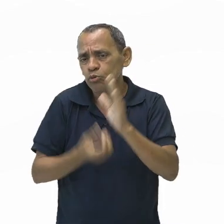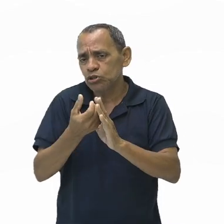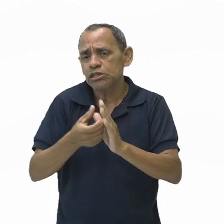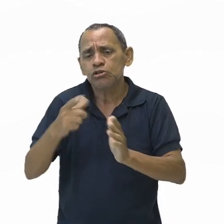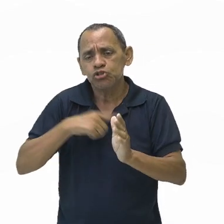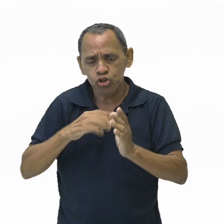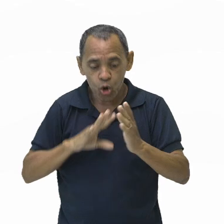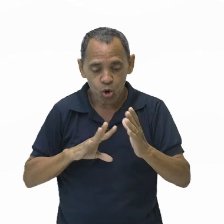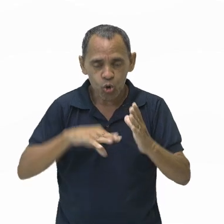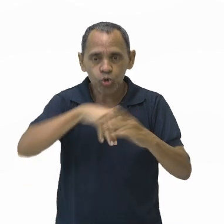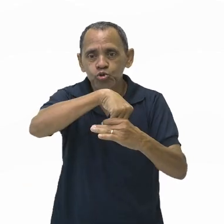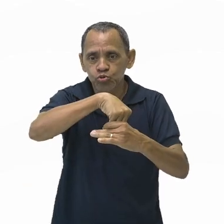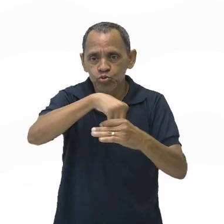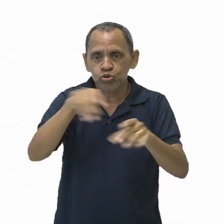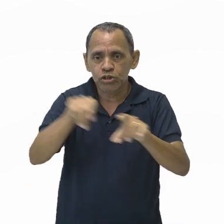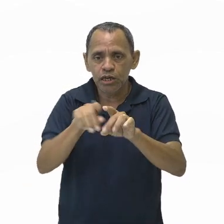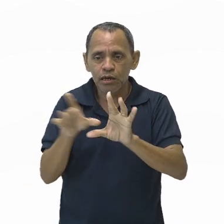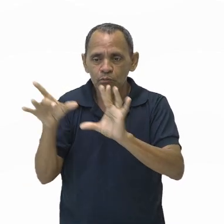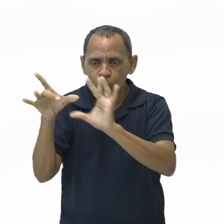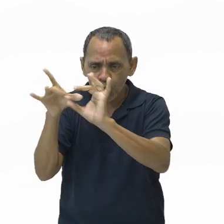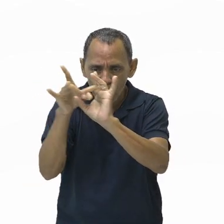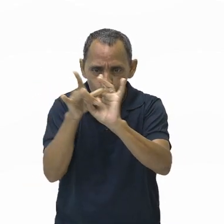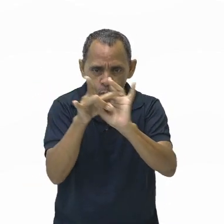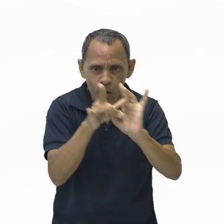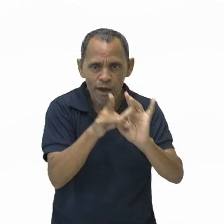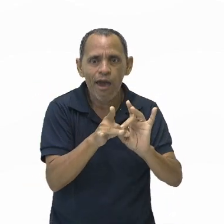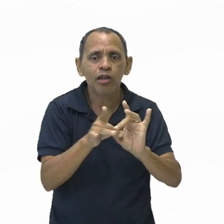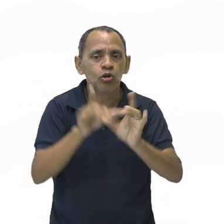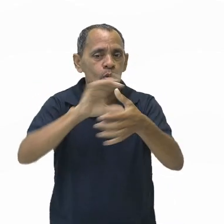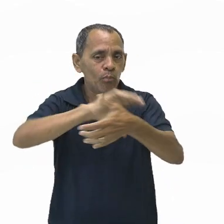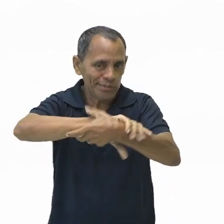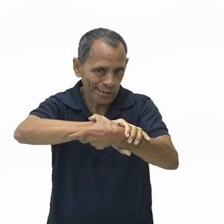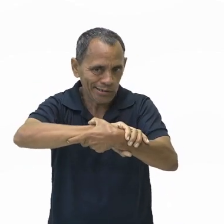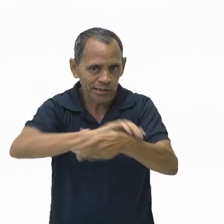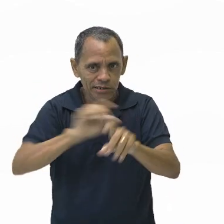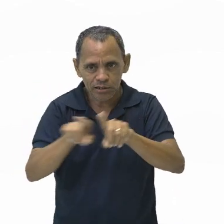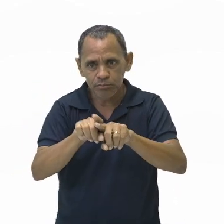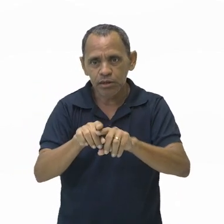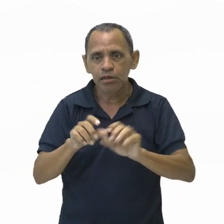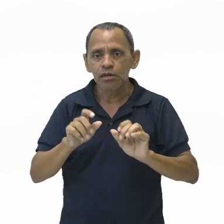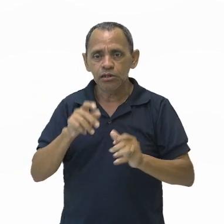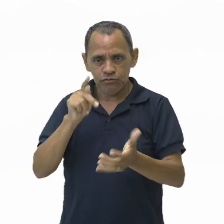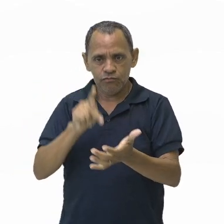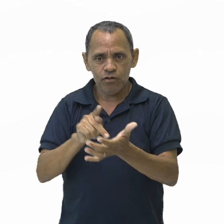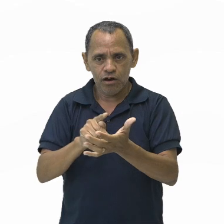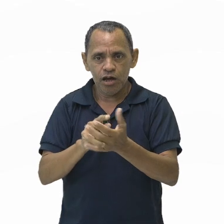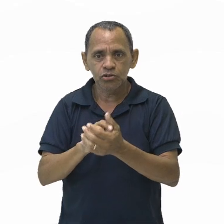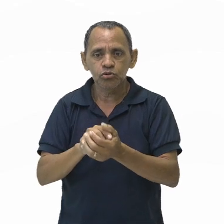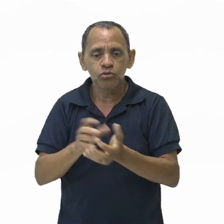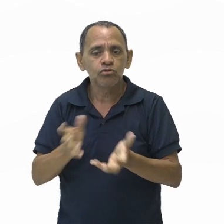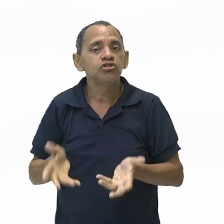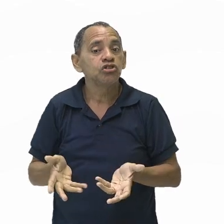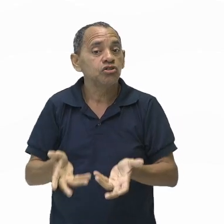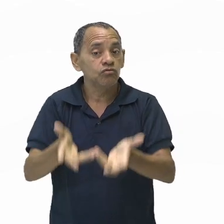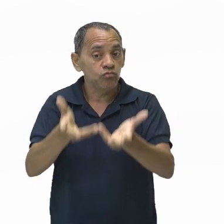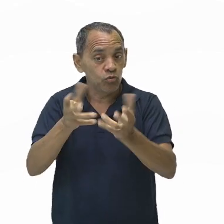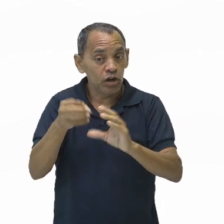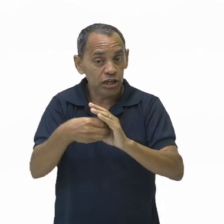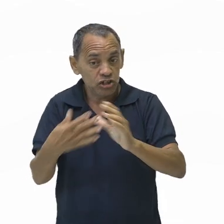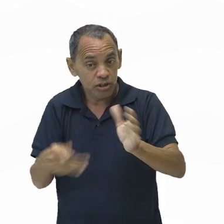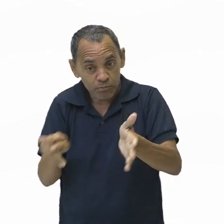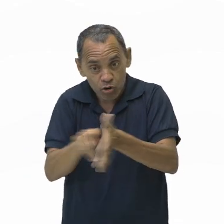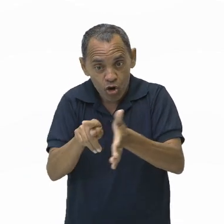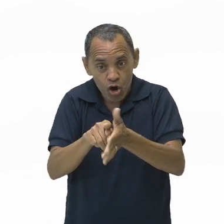conjunto, tinha toda uma cadeia e que acabou, de certa forma, impulsionando, né, as características das próprias cidades